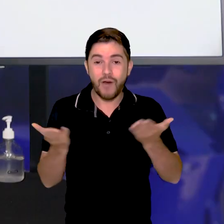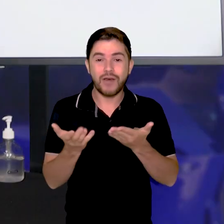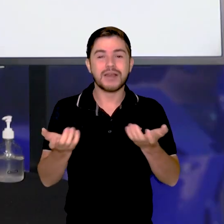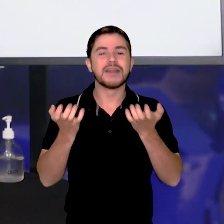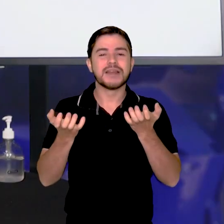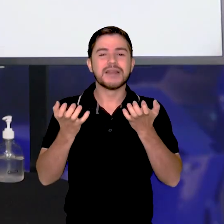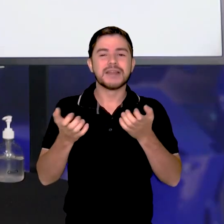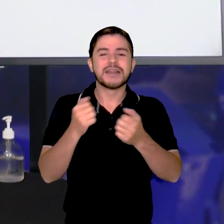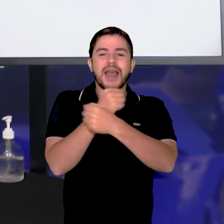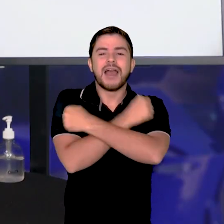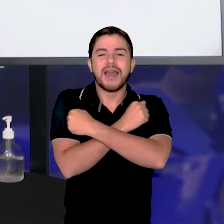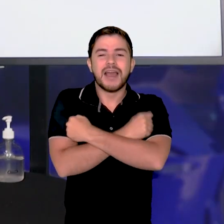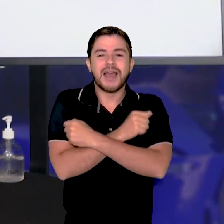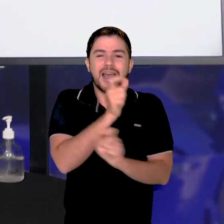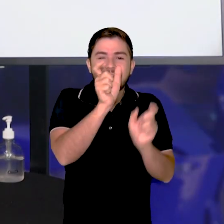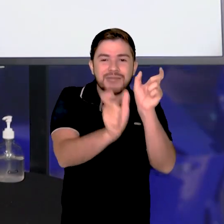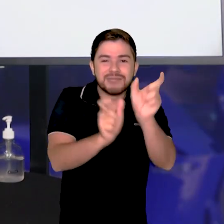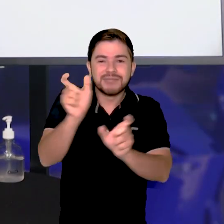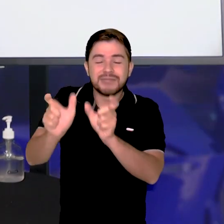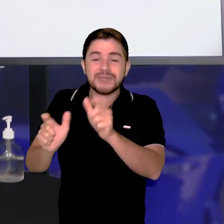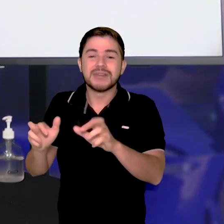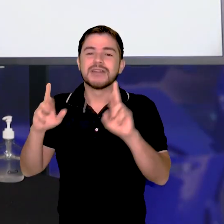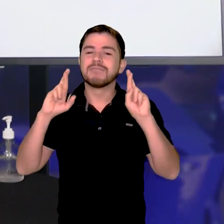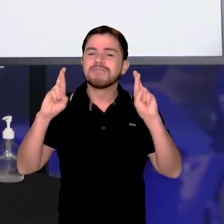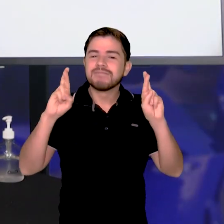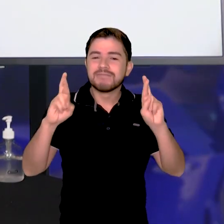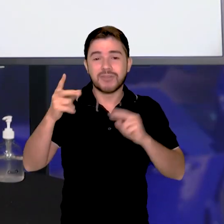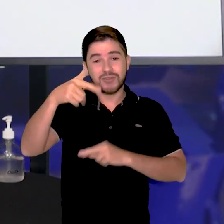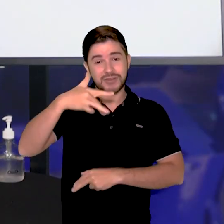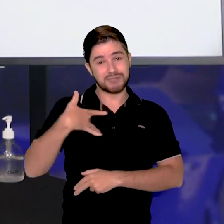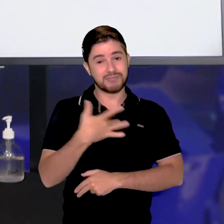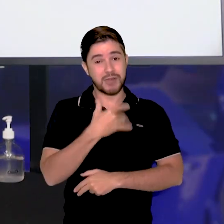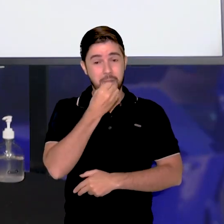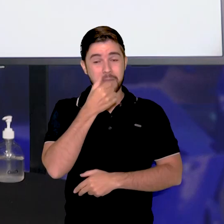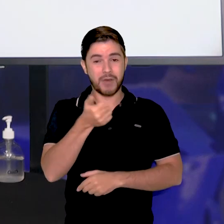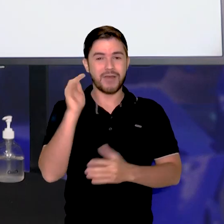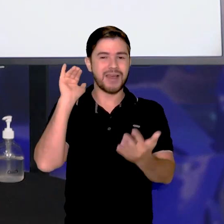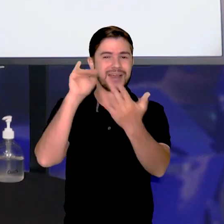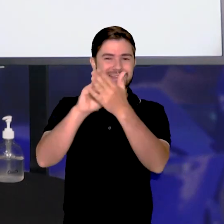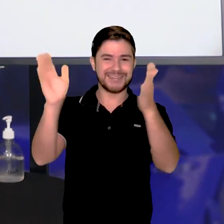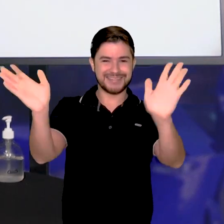Quero deixar um grande abraço, tá certo? Espero que todos estejam bem e até mais.